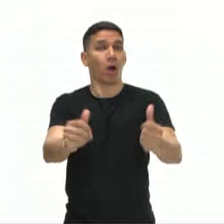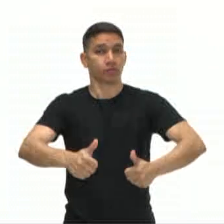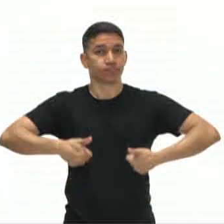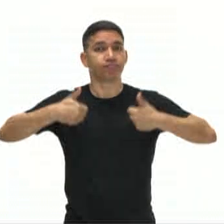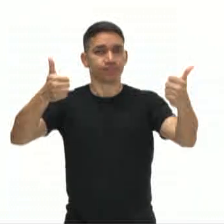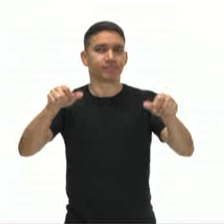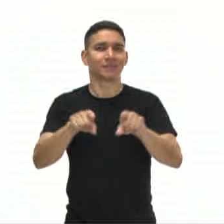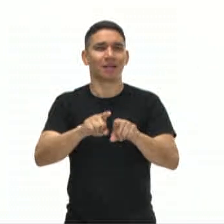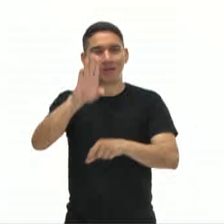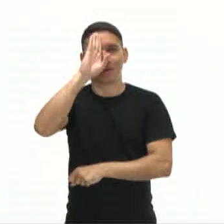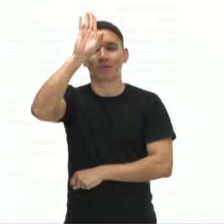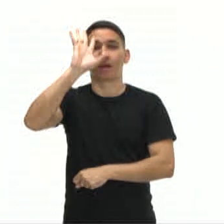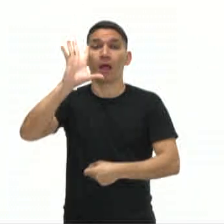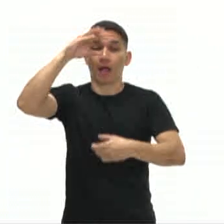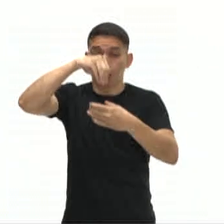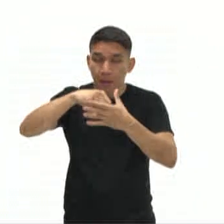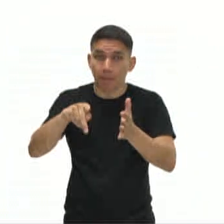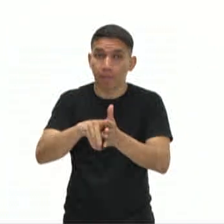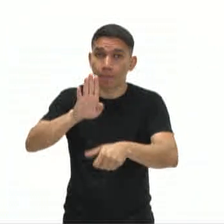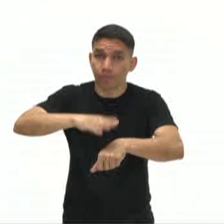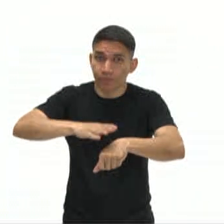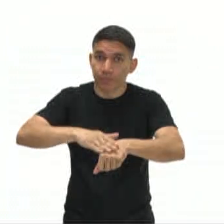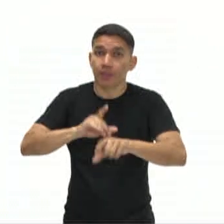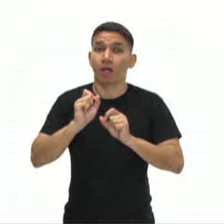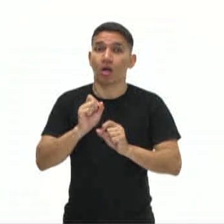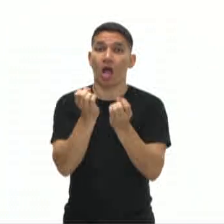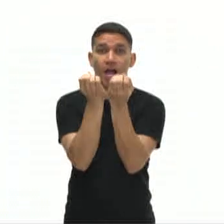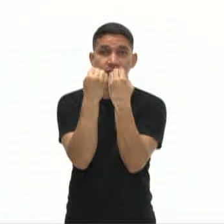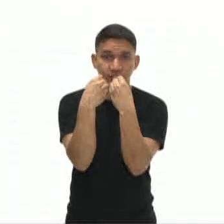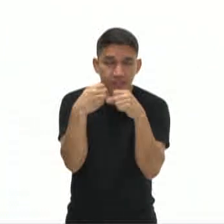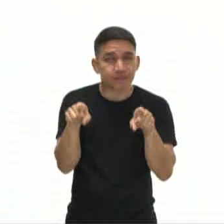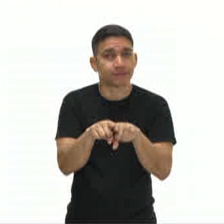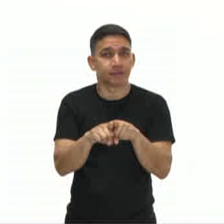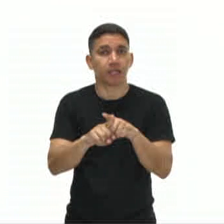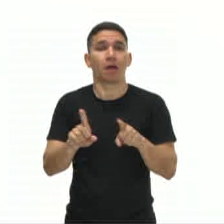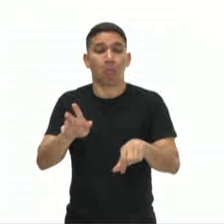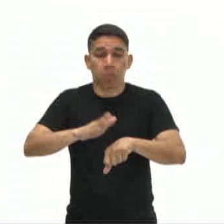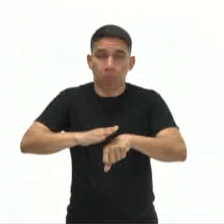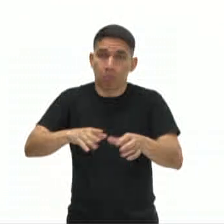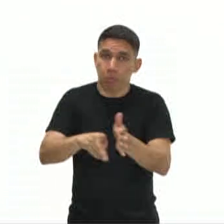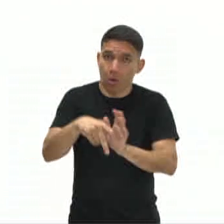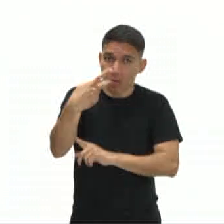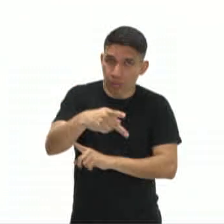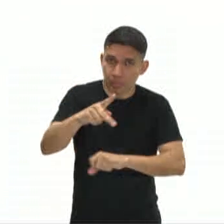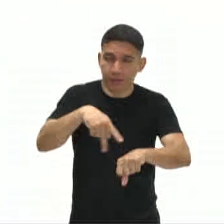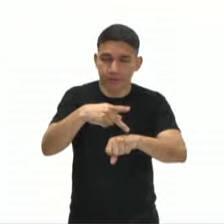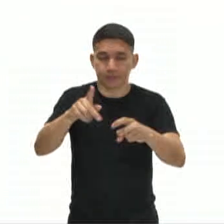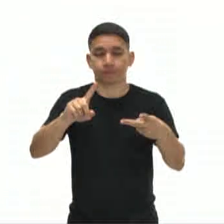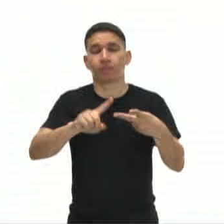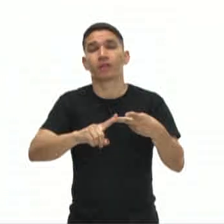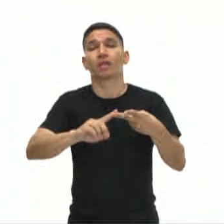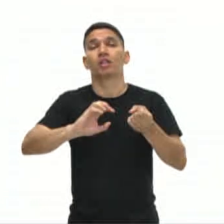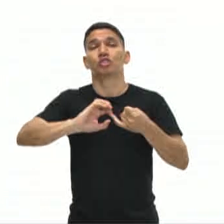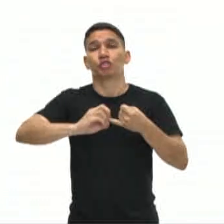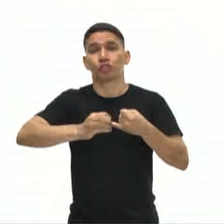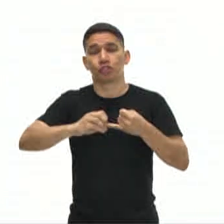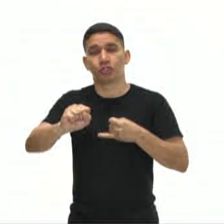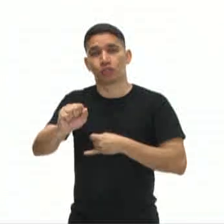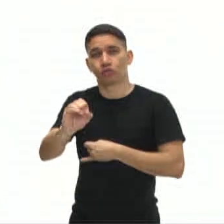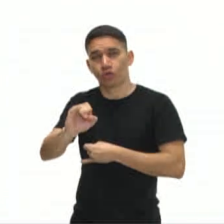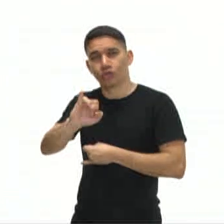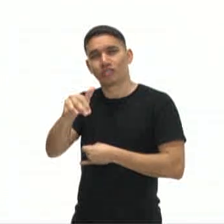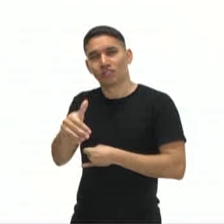interno, destaca-se então a produção do milho, né, para a produção ali para o consumo do próprio país, a soja, o trigo, dentre